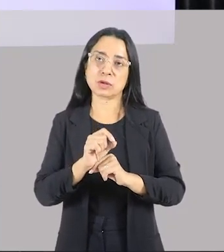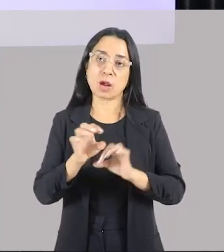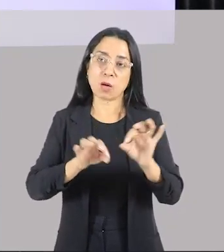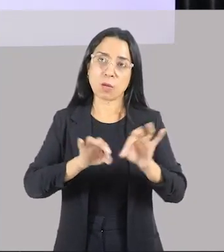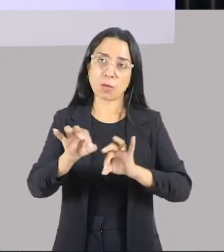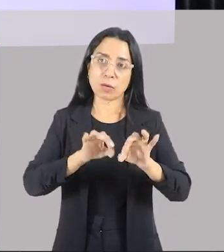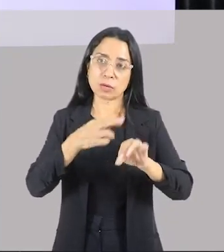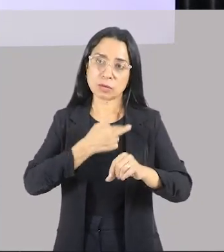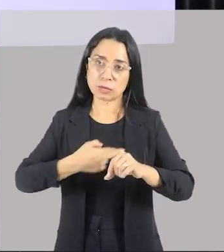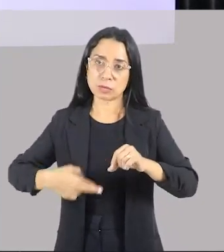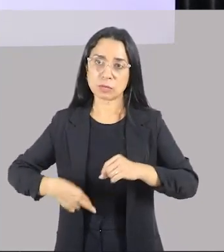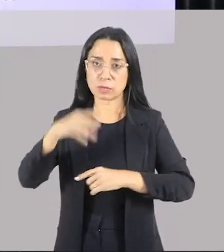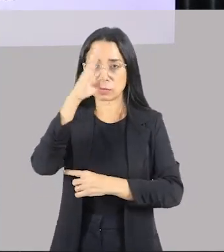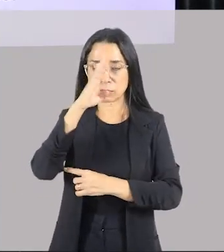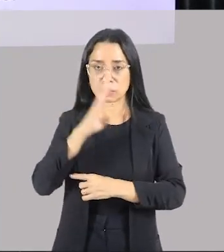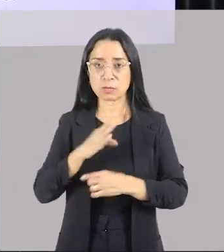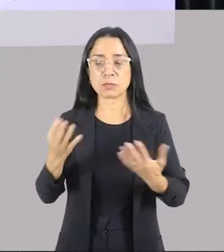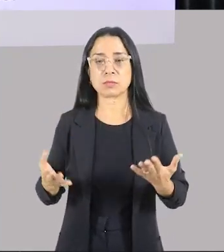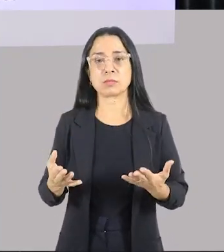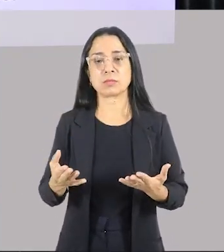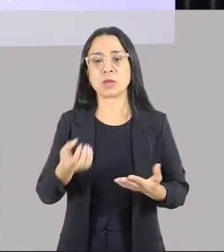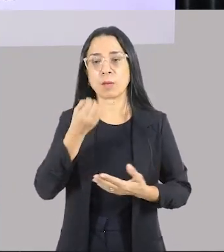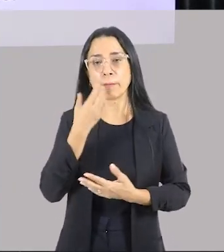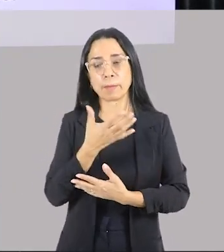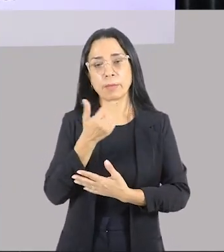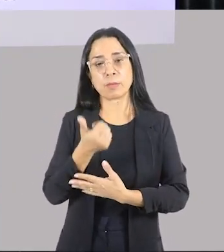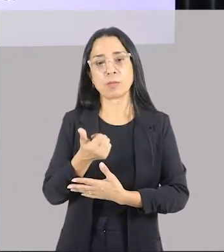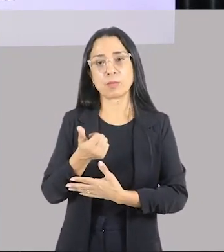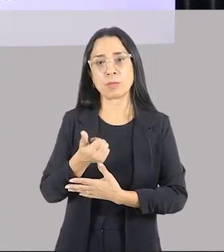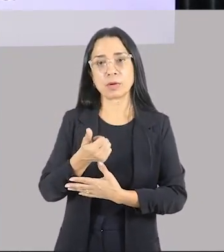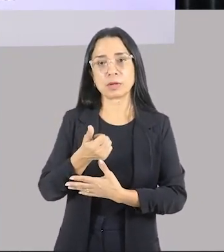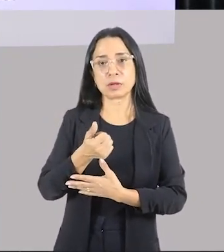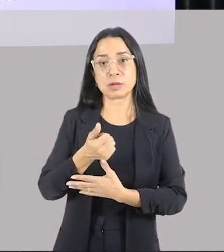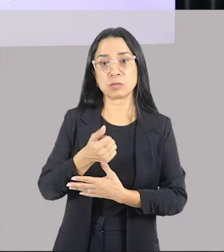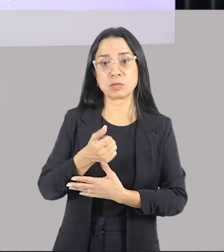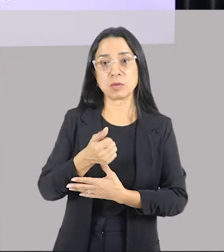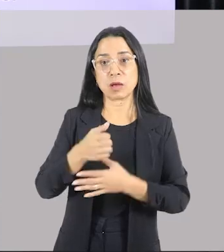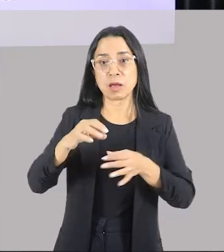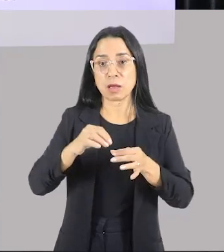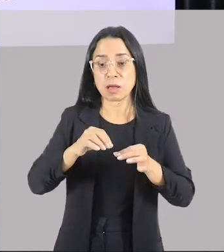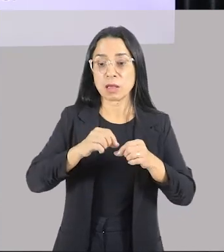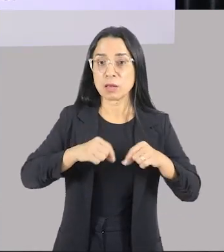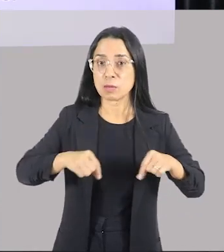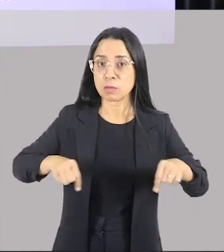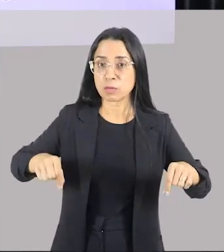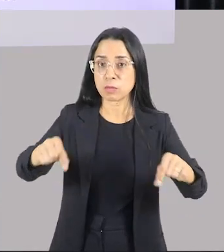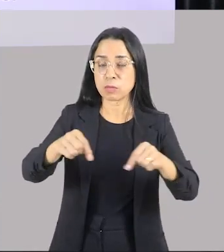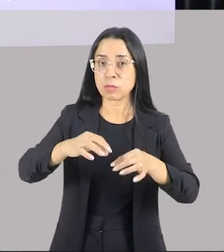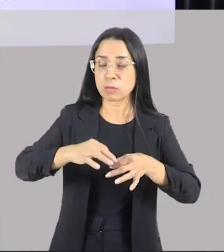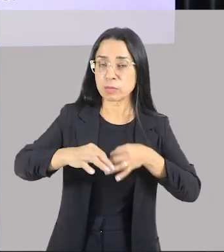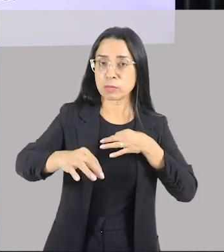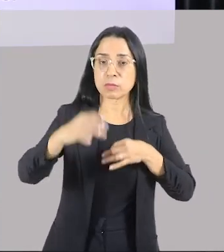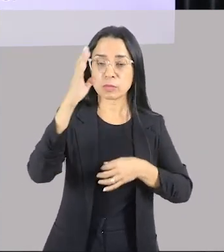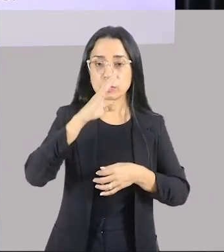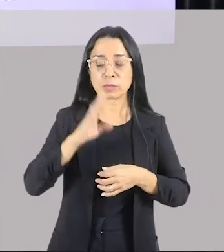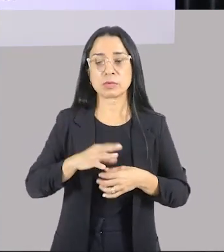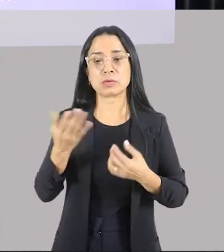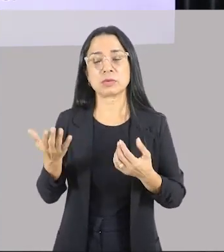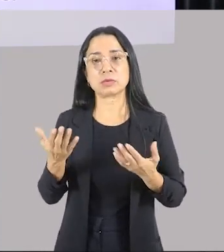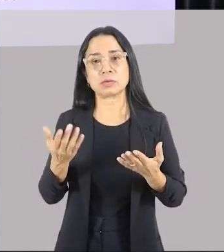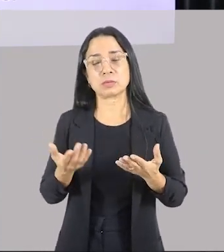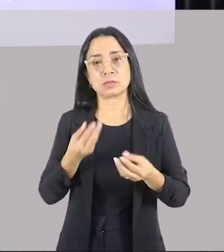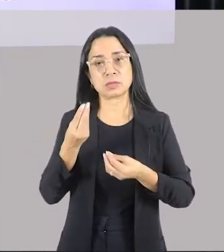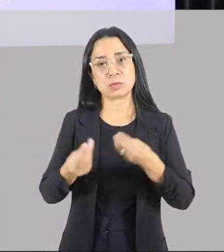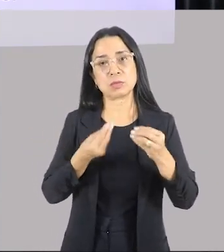República Brasileira. Bom, e aí, no território brasileiro, a manifestação da classe trabalhadora, ou seja, enquanto